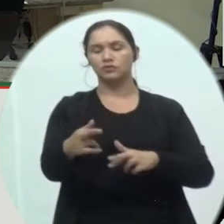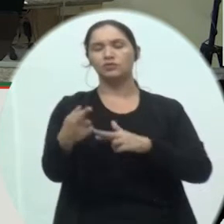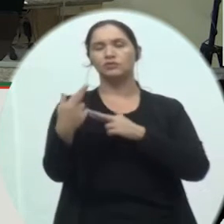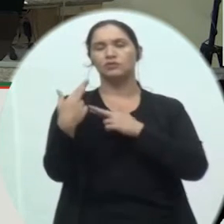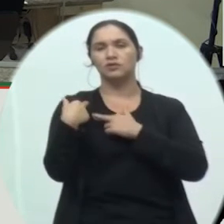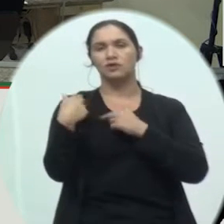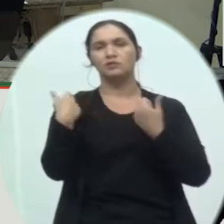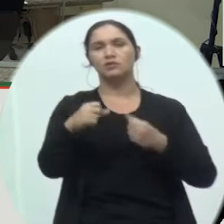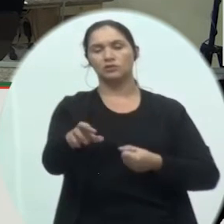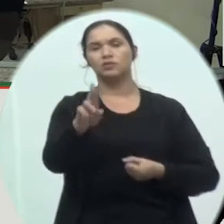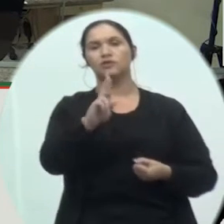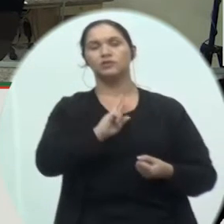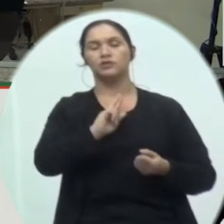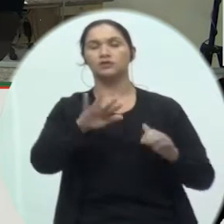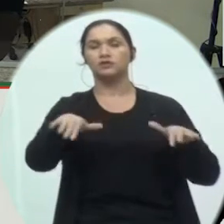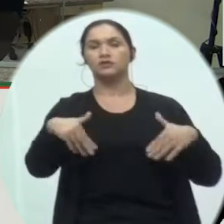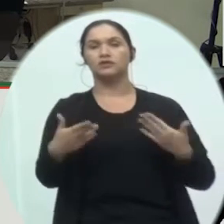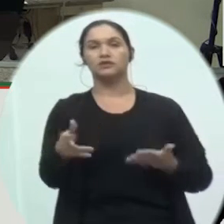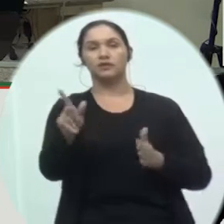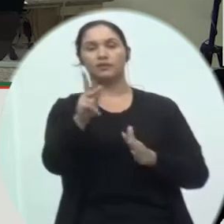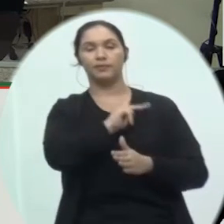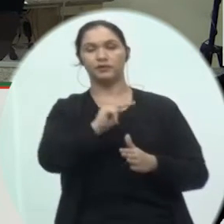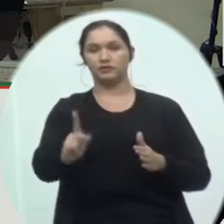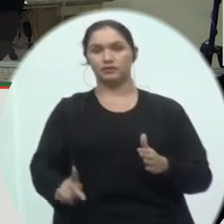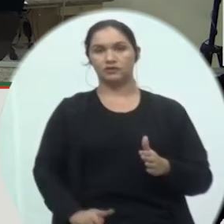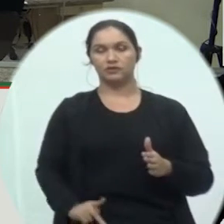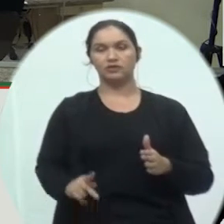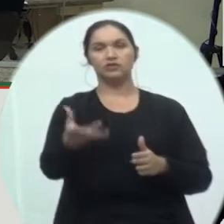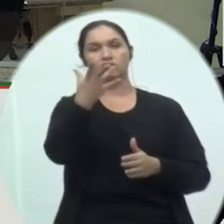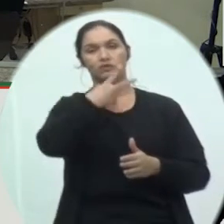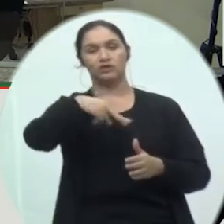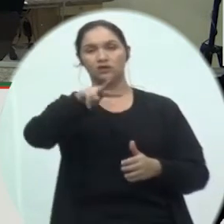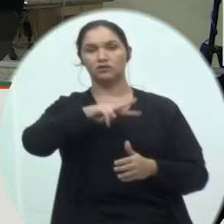minutos e 30. Senhor presidente, senhor